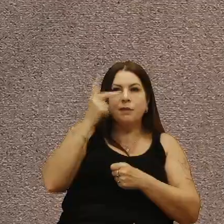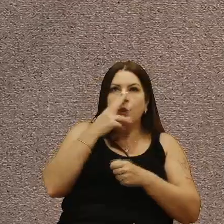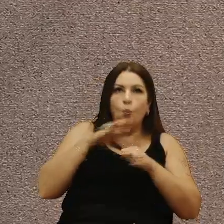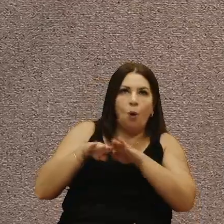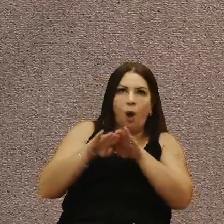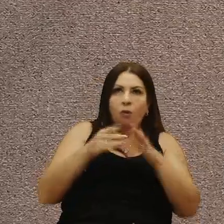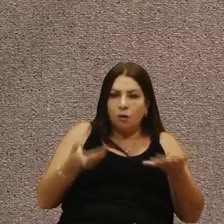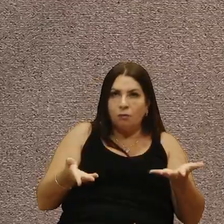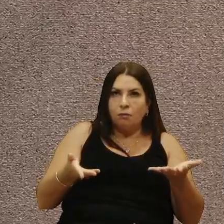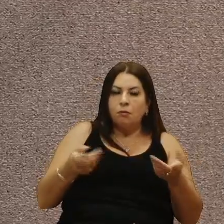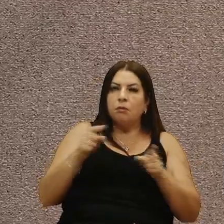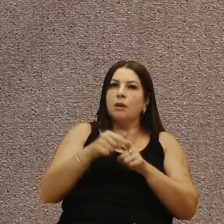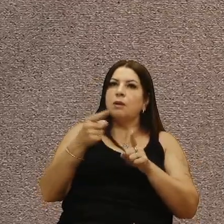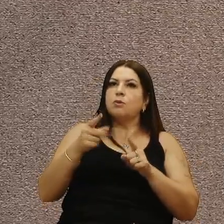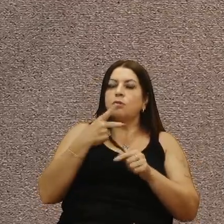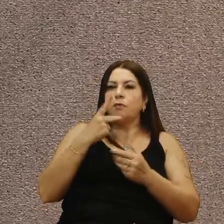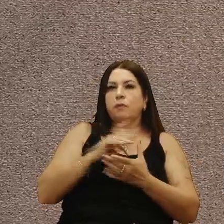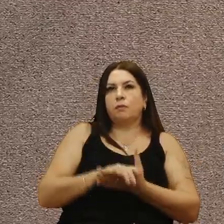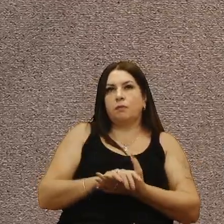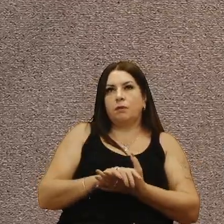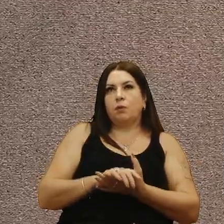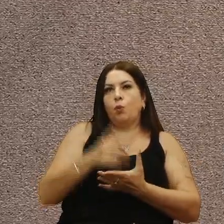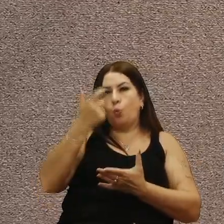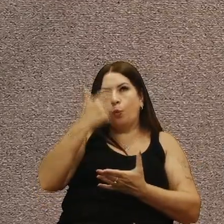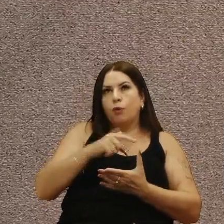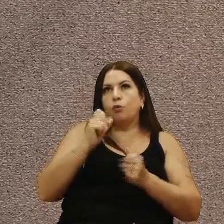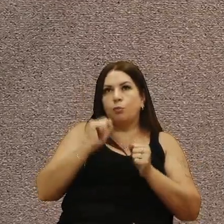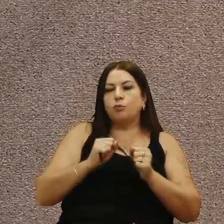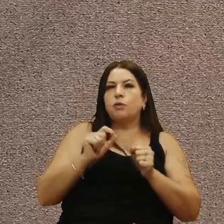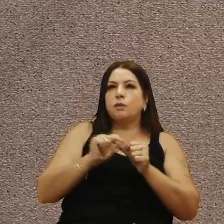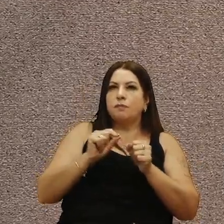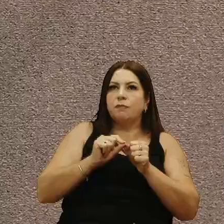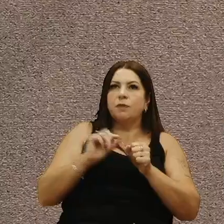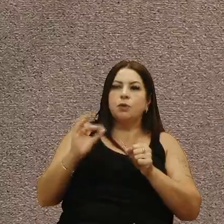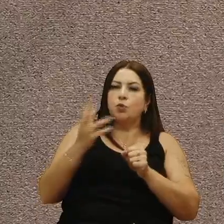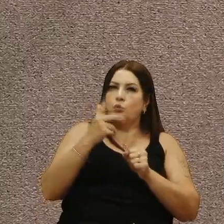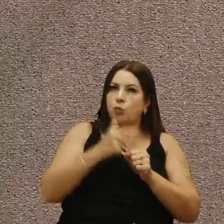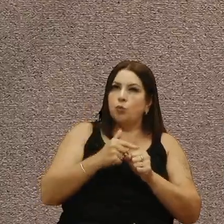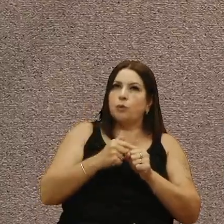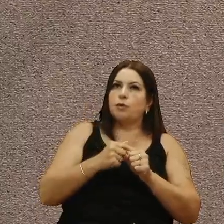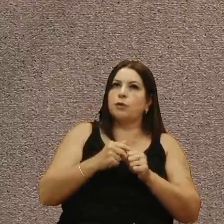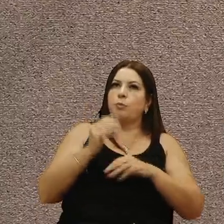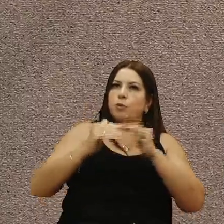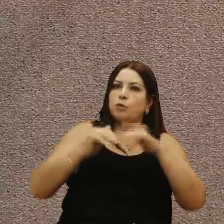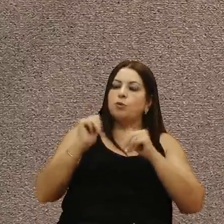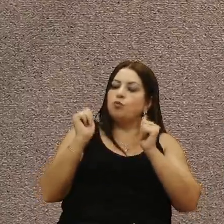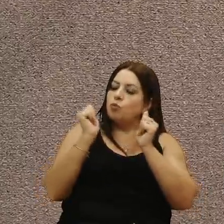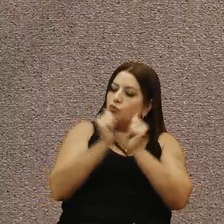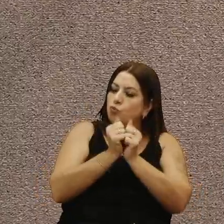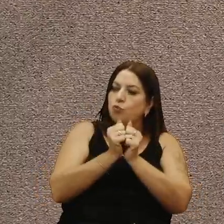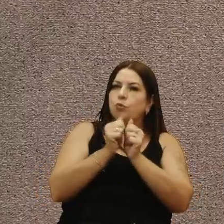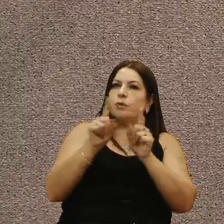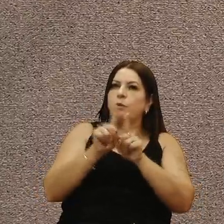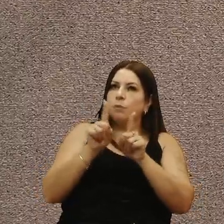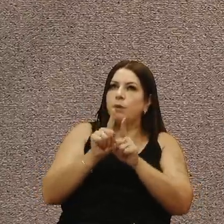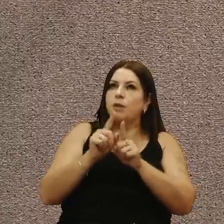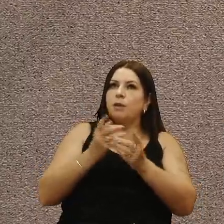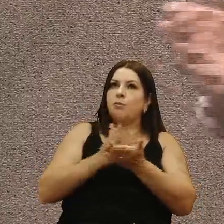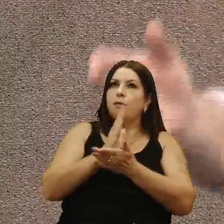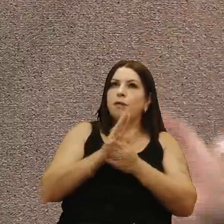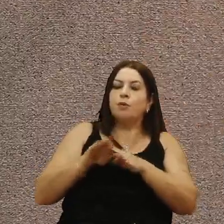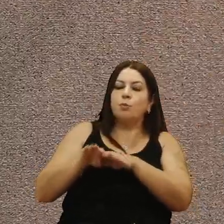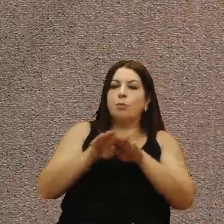dentro. Então é isso que eu estou manifestando. Eu acho que nós poderíamos ter feito tudo isso com uma construção coletiva, tendo sido aprovado